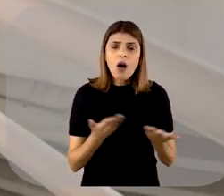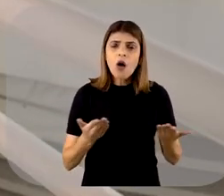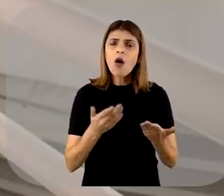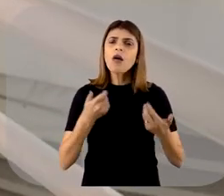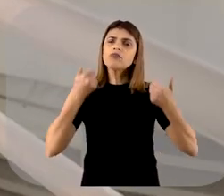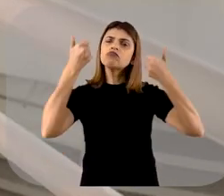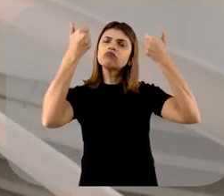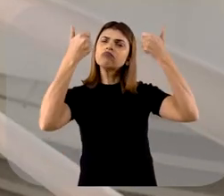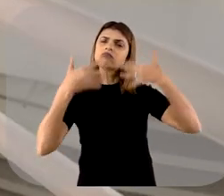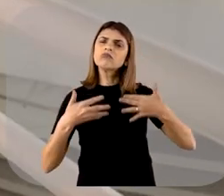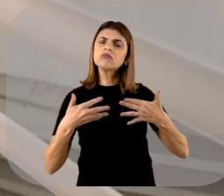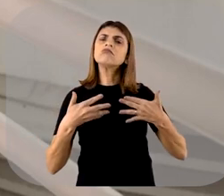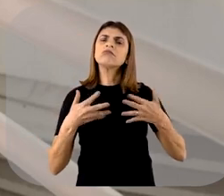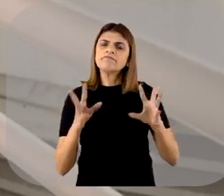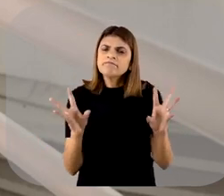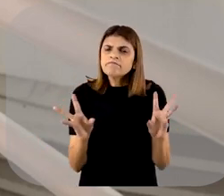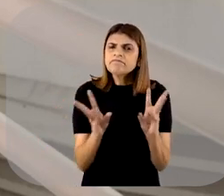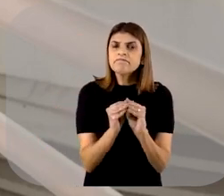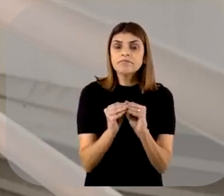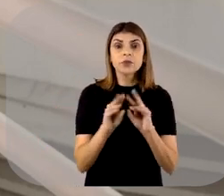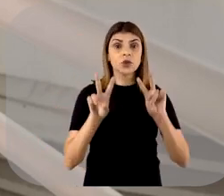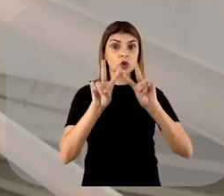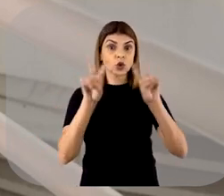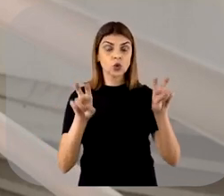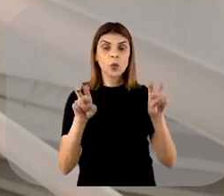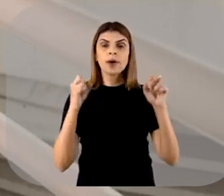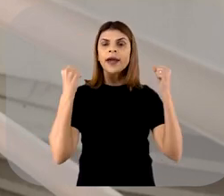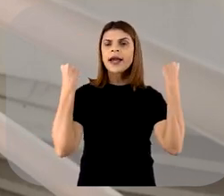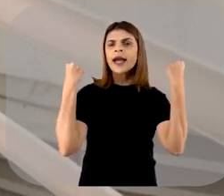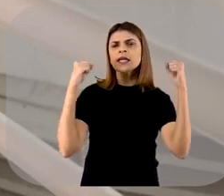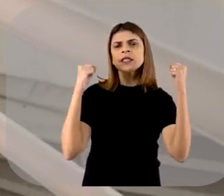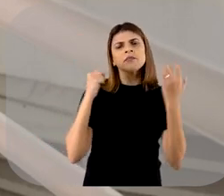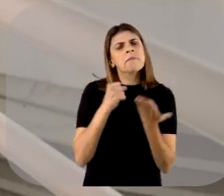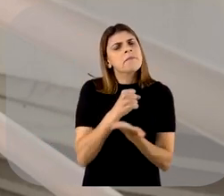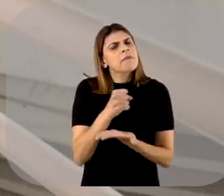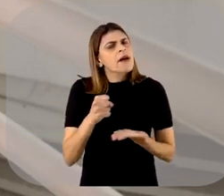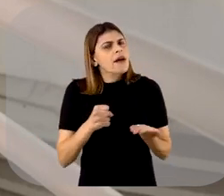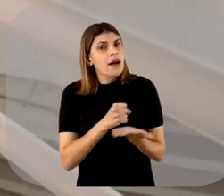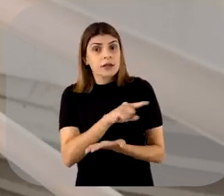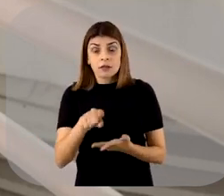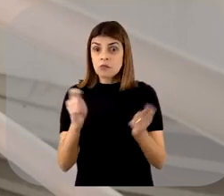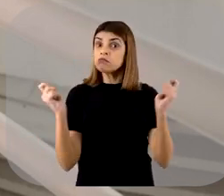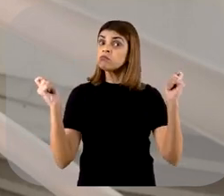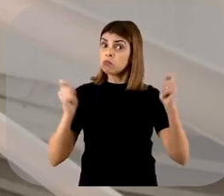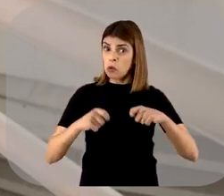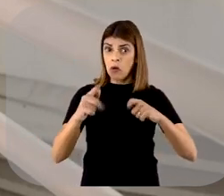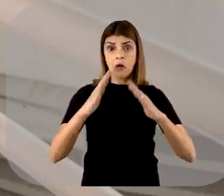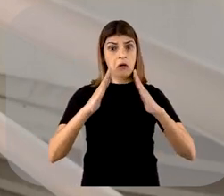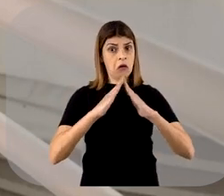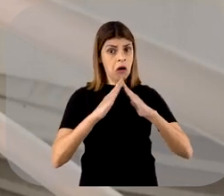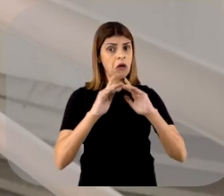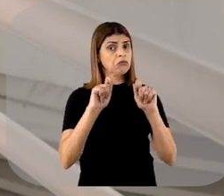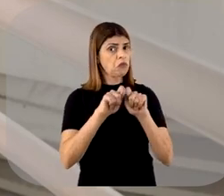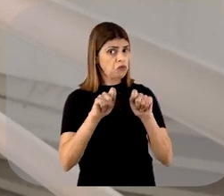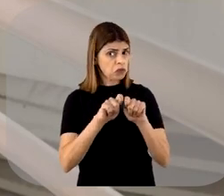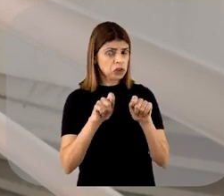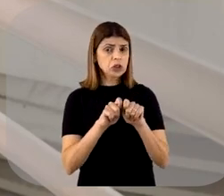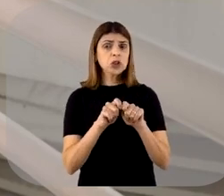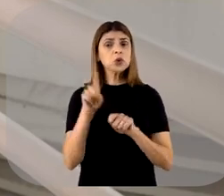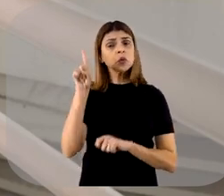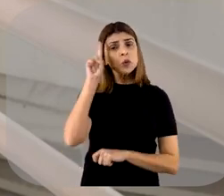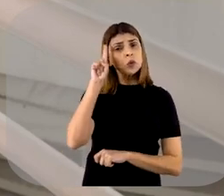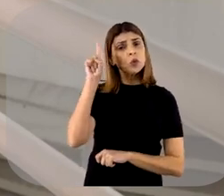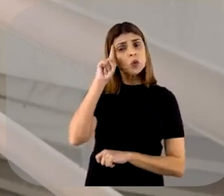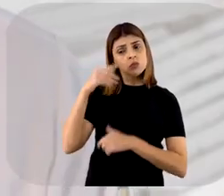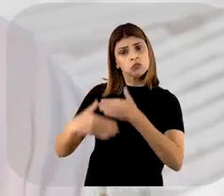uma breve explicação sobre exercícios básicos que vocês podem muito bem realizar no